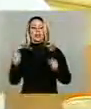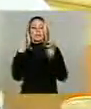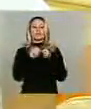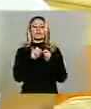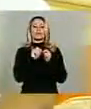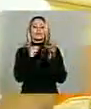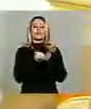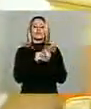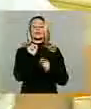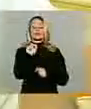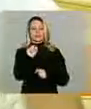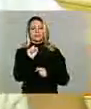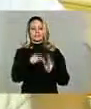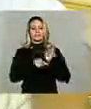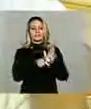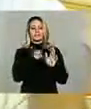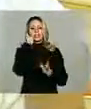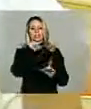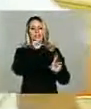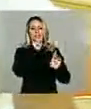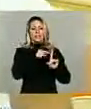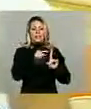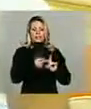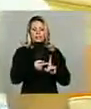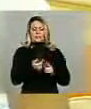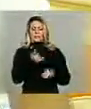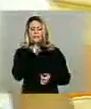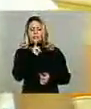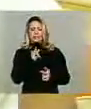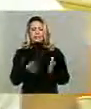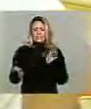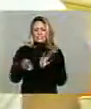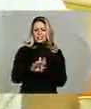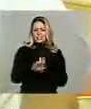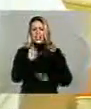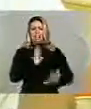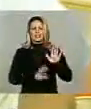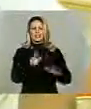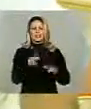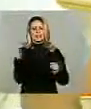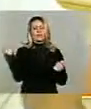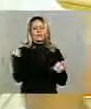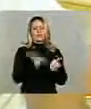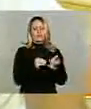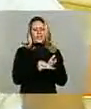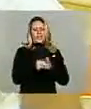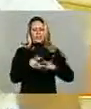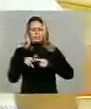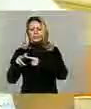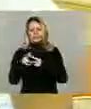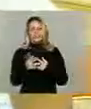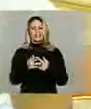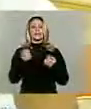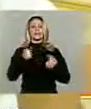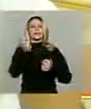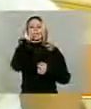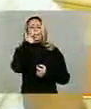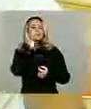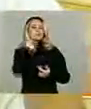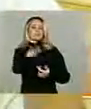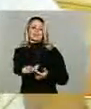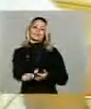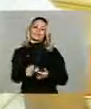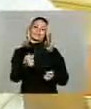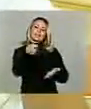Você chega, às vezes falta um aparelho aqui, falta outro ali, às vezes não tem medicação, a gente tem que comprar, sabe? E